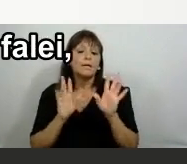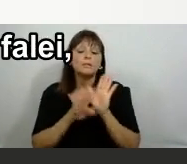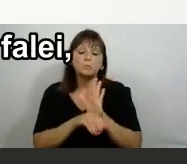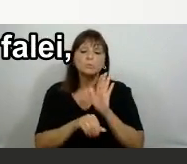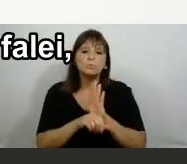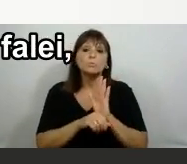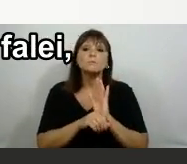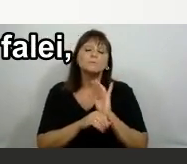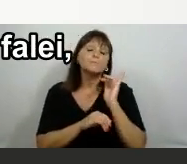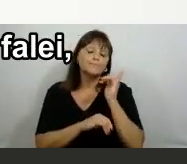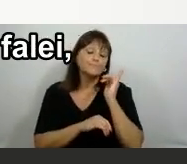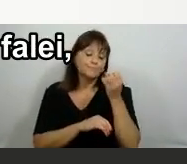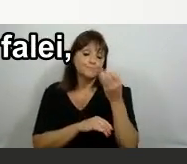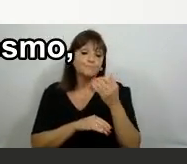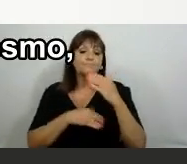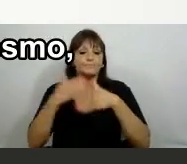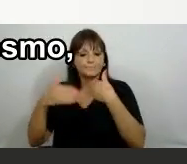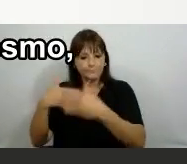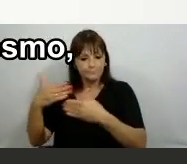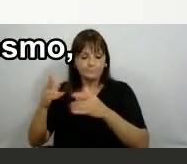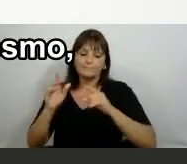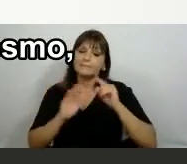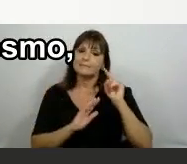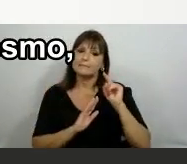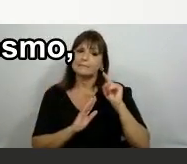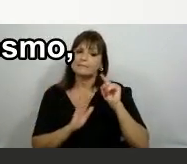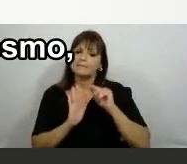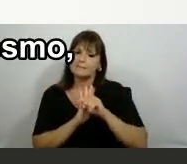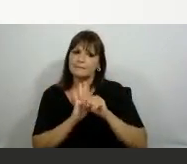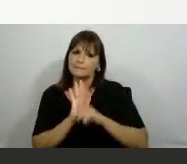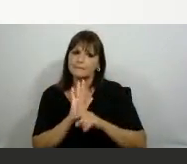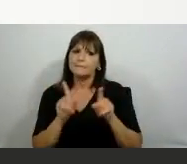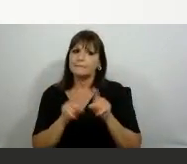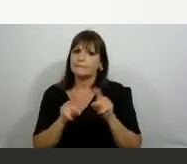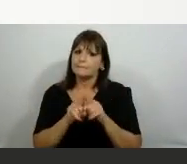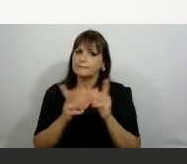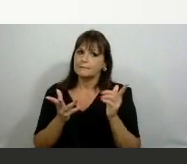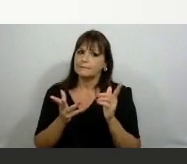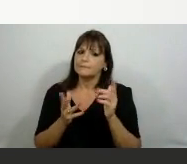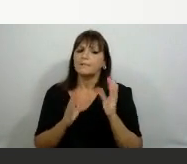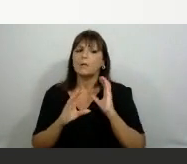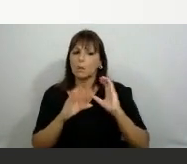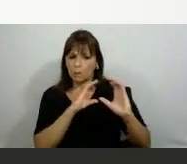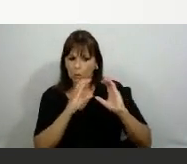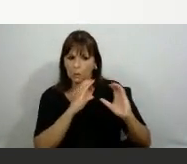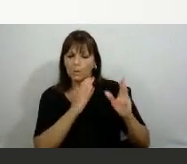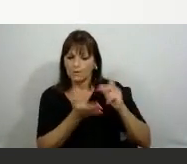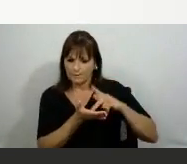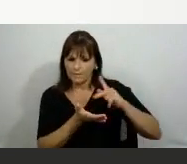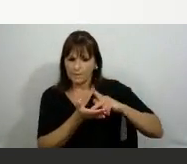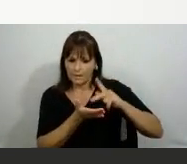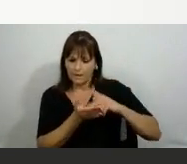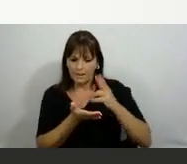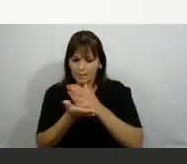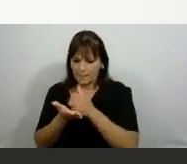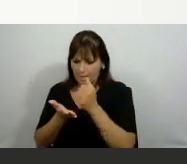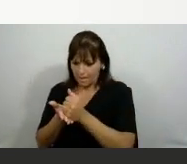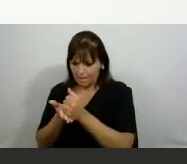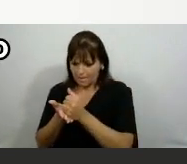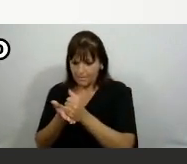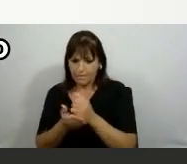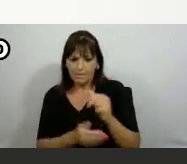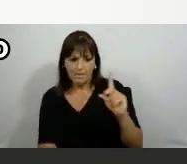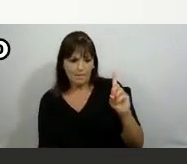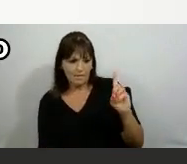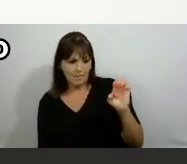as questões continuam, como eu falei. Eles estão se comunicando mesmo, design e dev? E aí, quem aposta